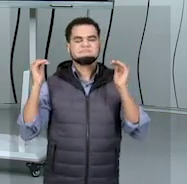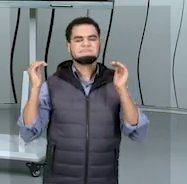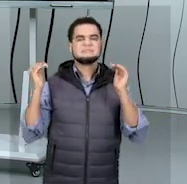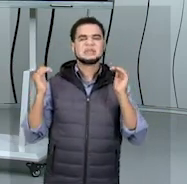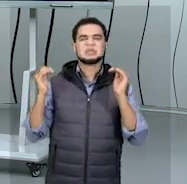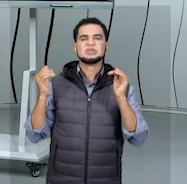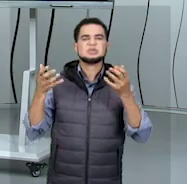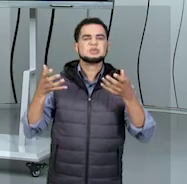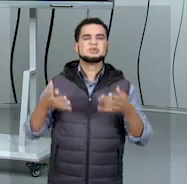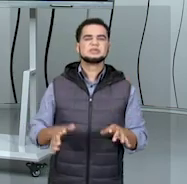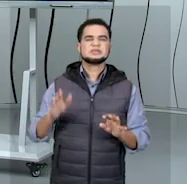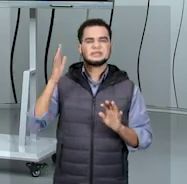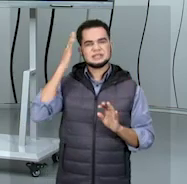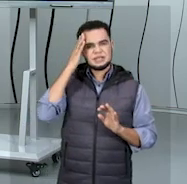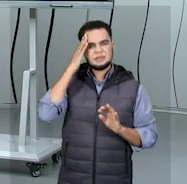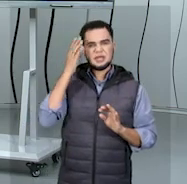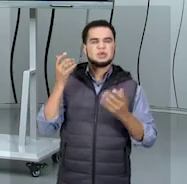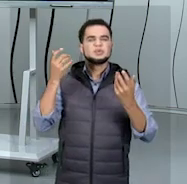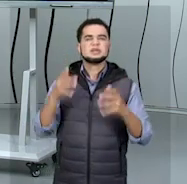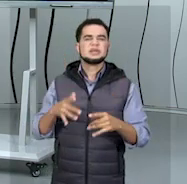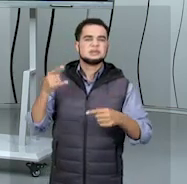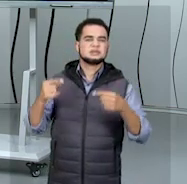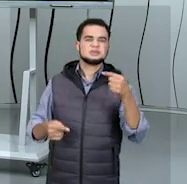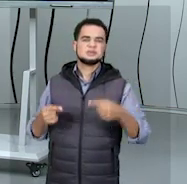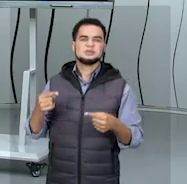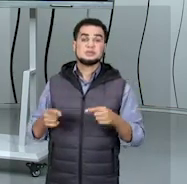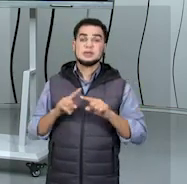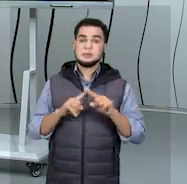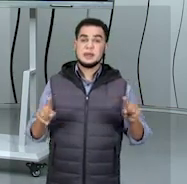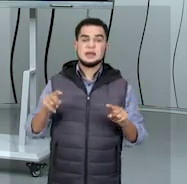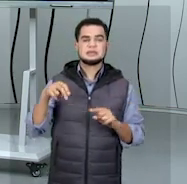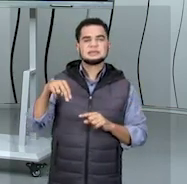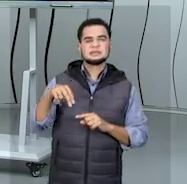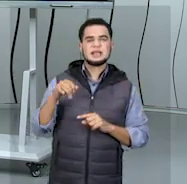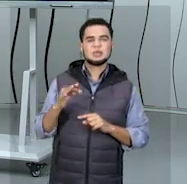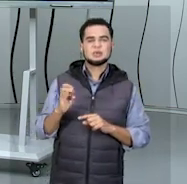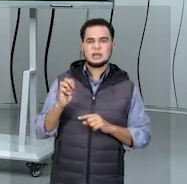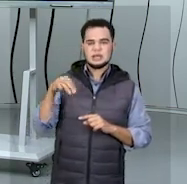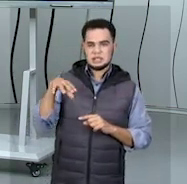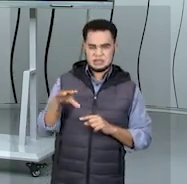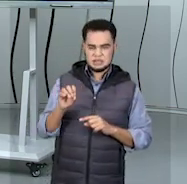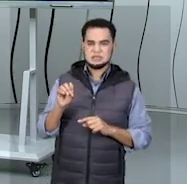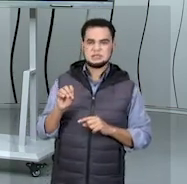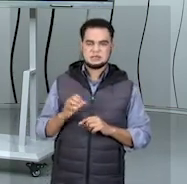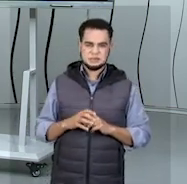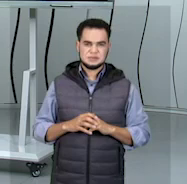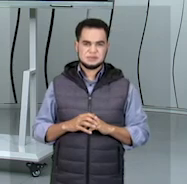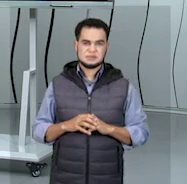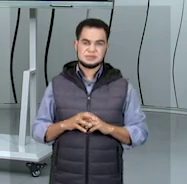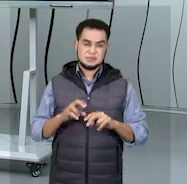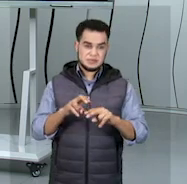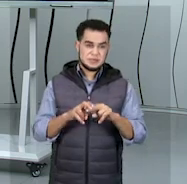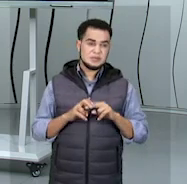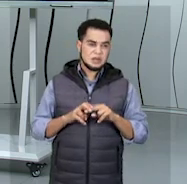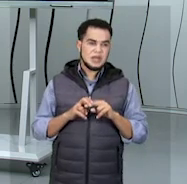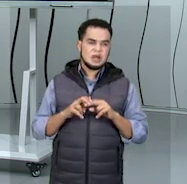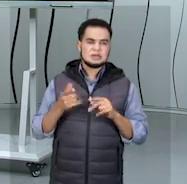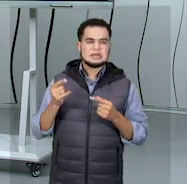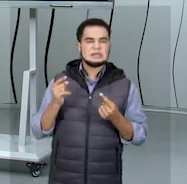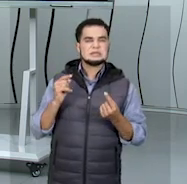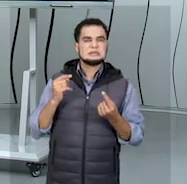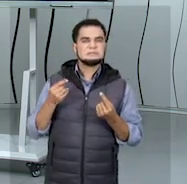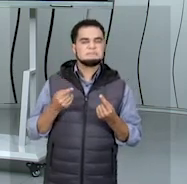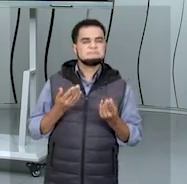não queria discutir, mas que o naturalismo, justamente por causa deste seu viés de